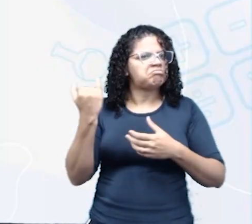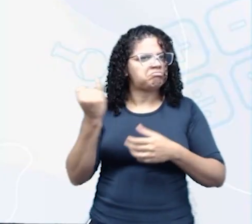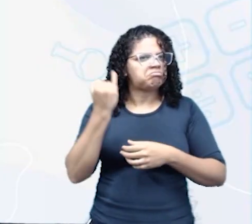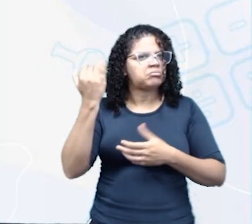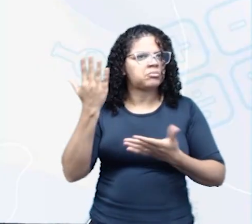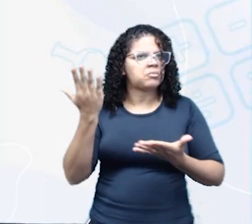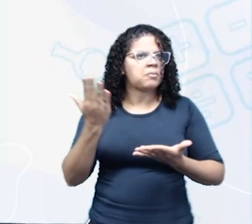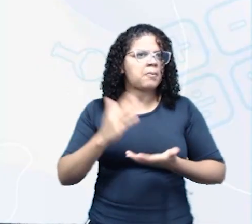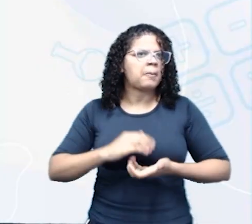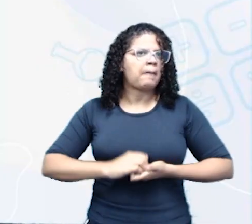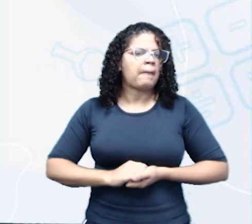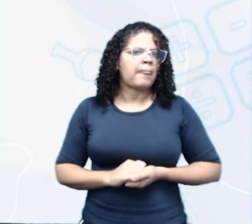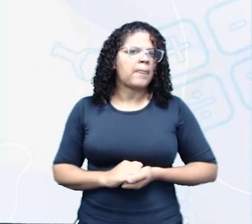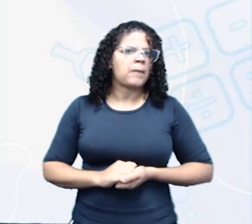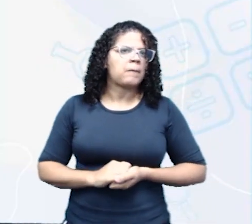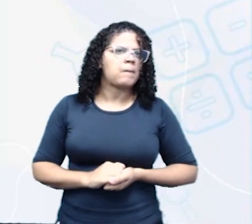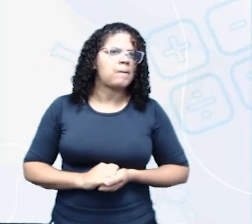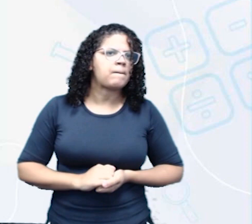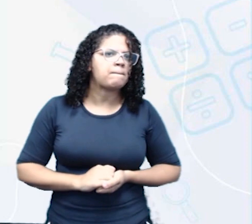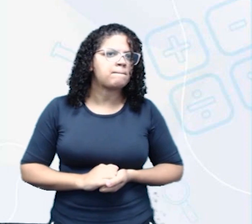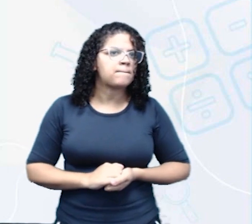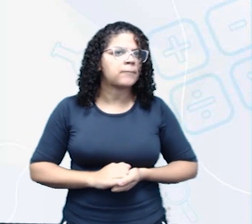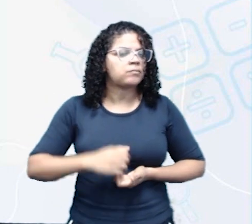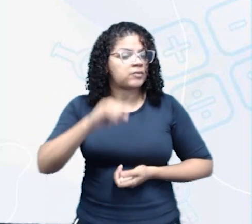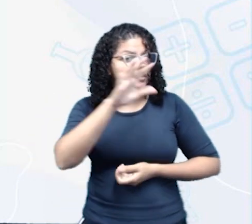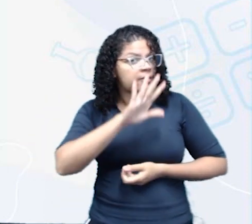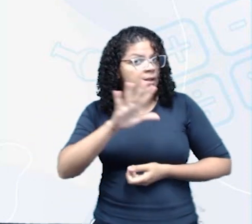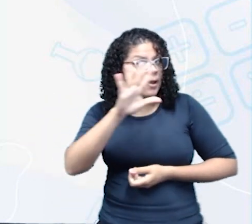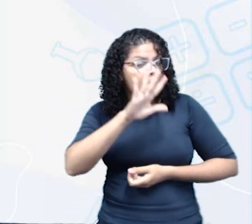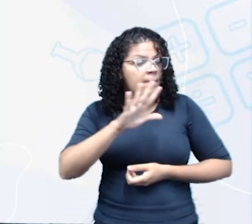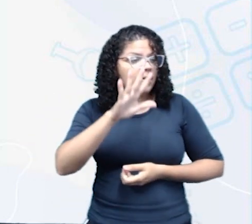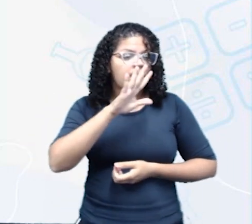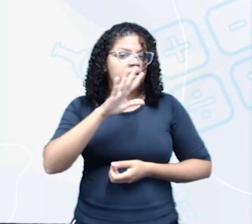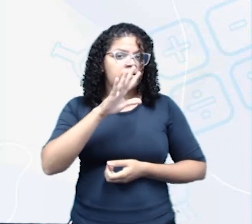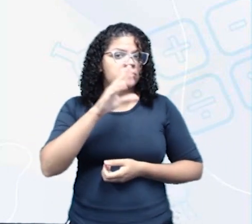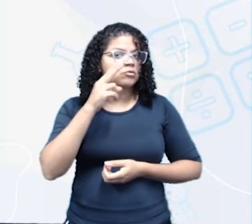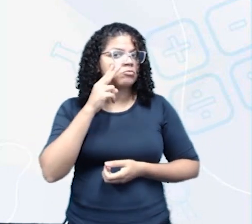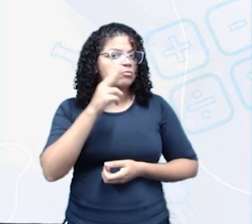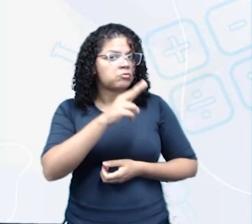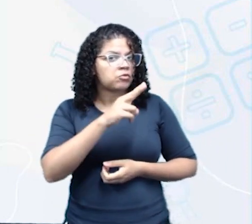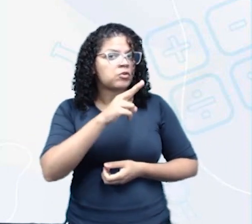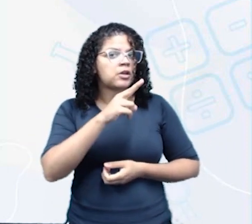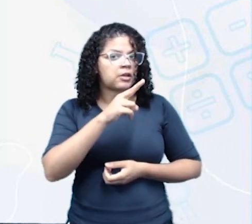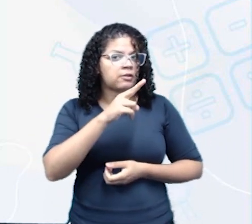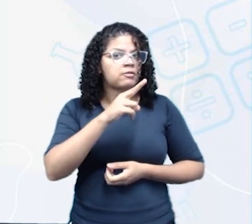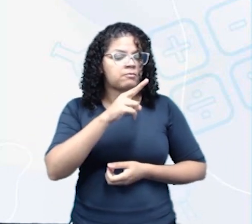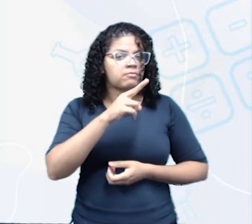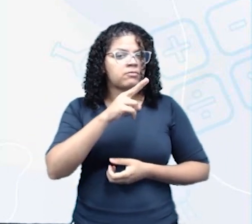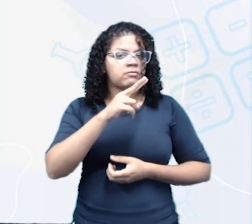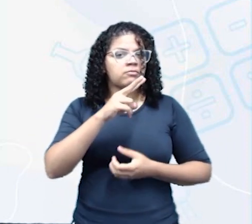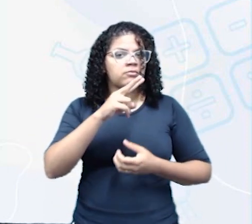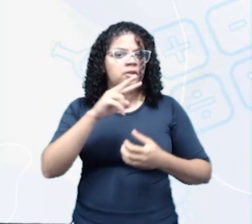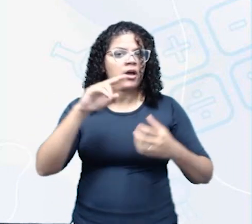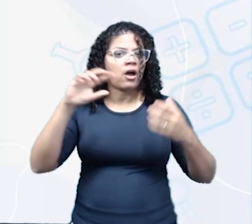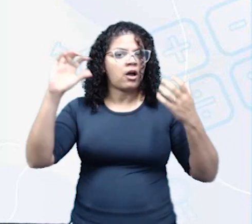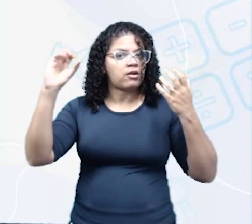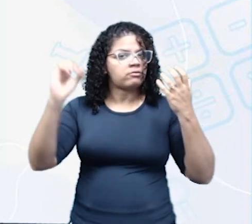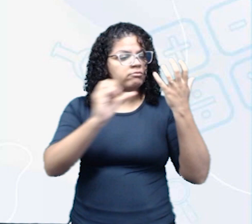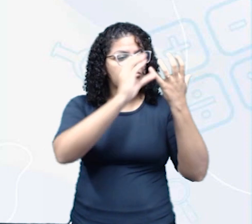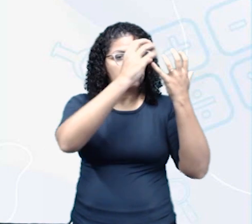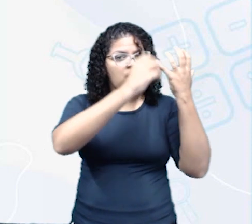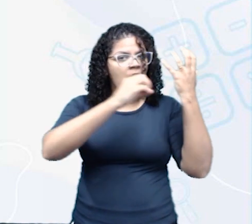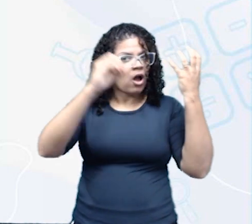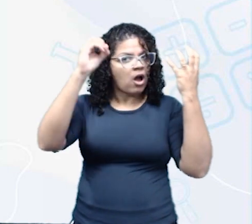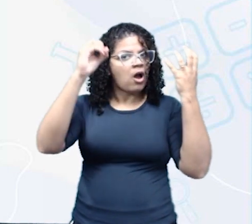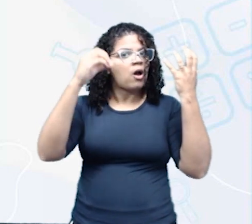Agora, assim, vocês estão vendo na imagem na tela da fotossíntese, que é uma coisa também